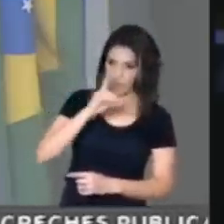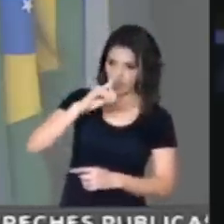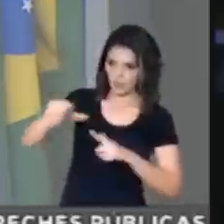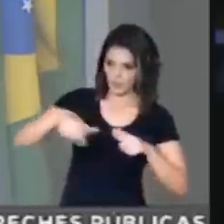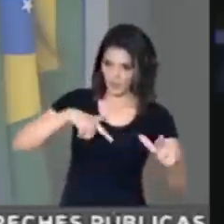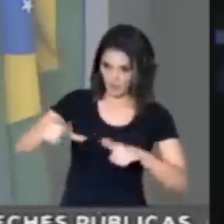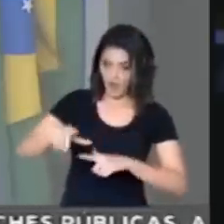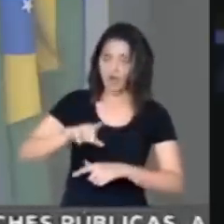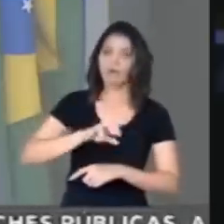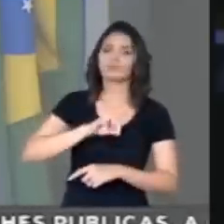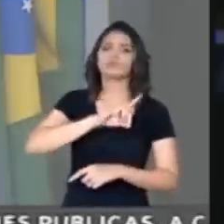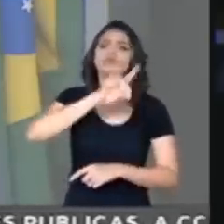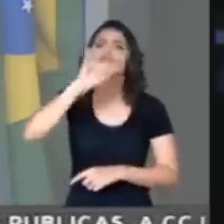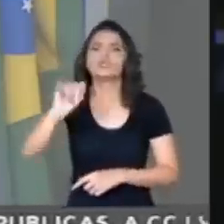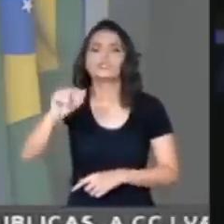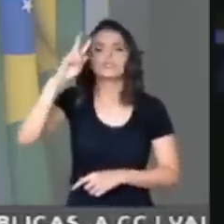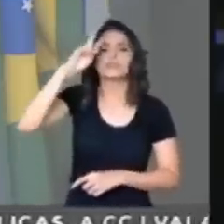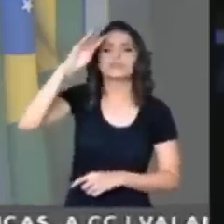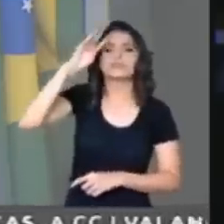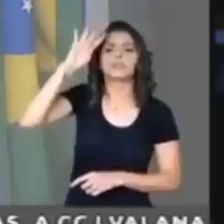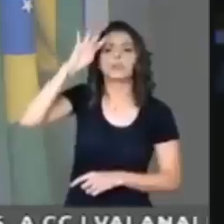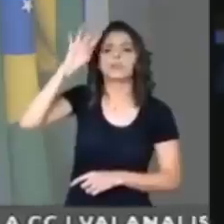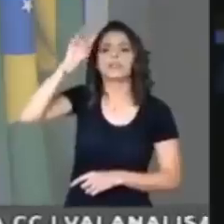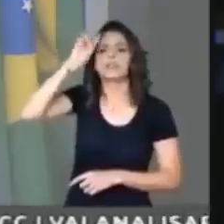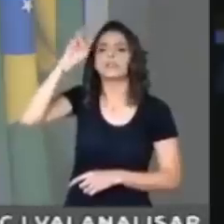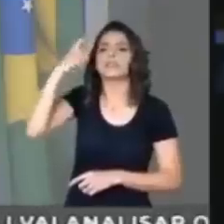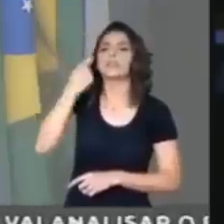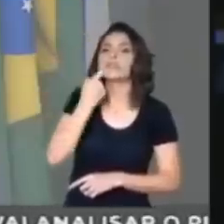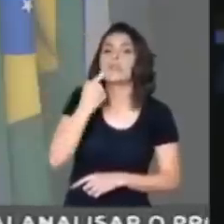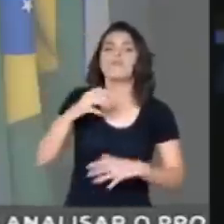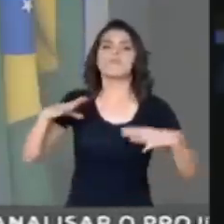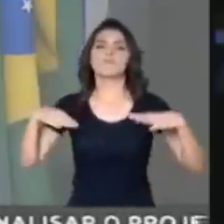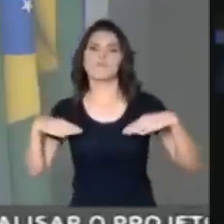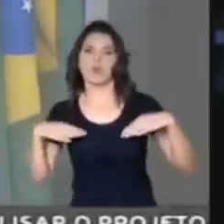artigo 68. Fica